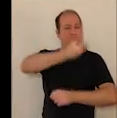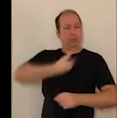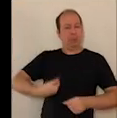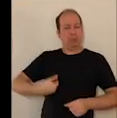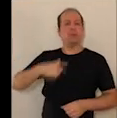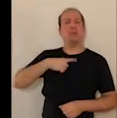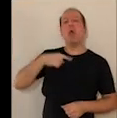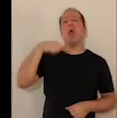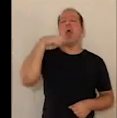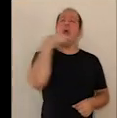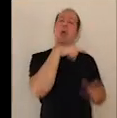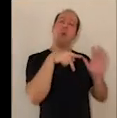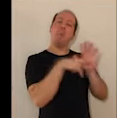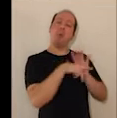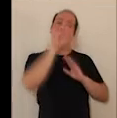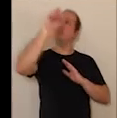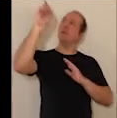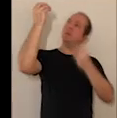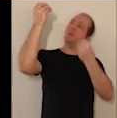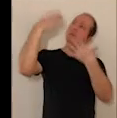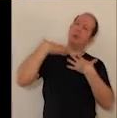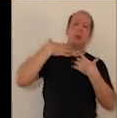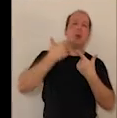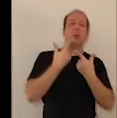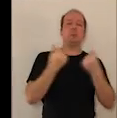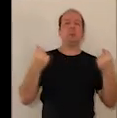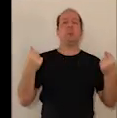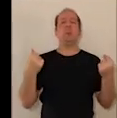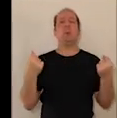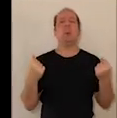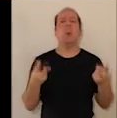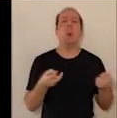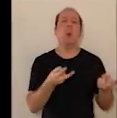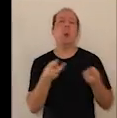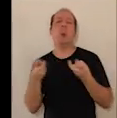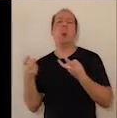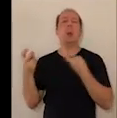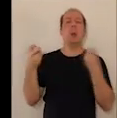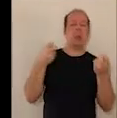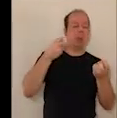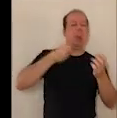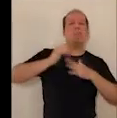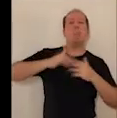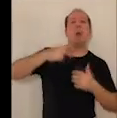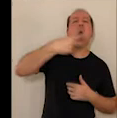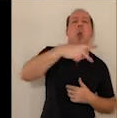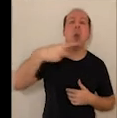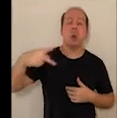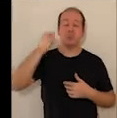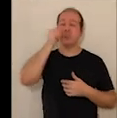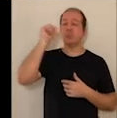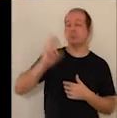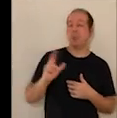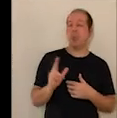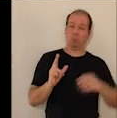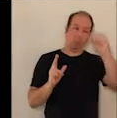fomos nomeados pelo próprio Deus para que o dinheiro não crie mofo e passe das mãos dos tolos para dos espertos?